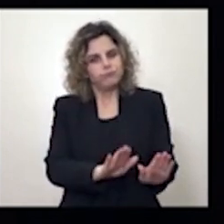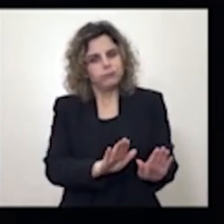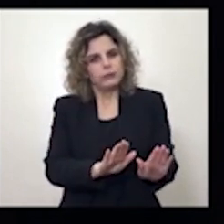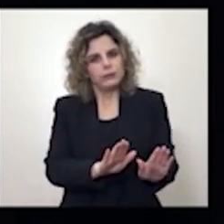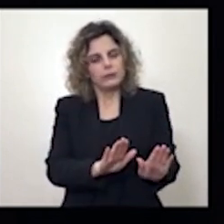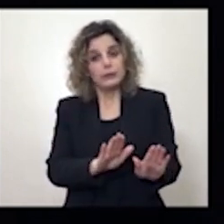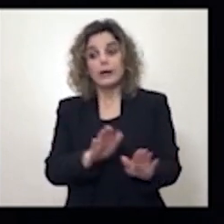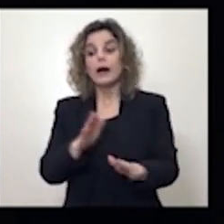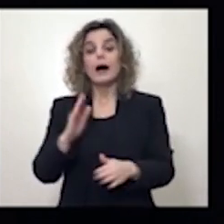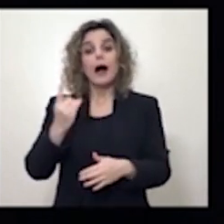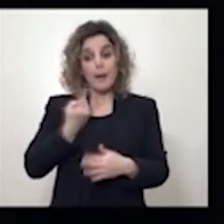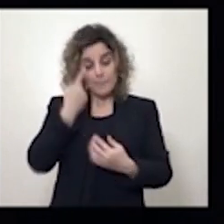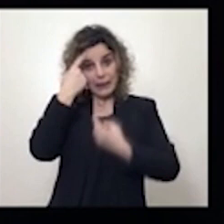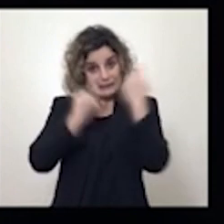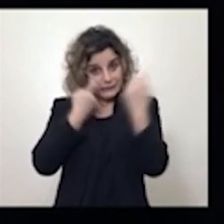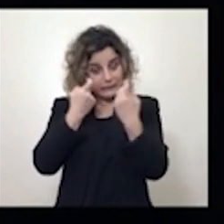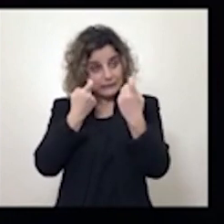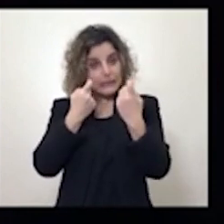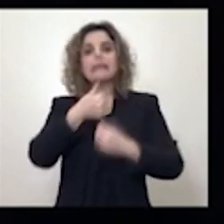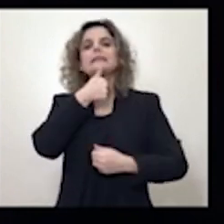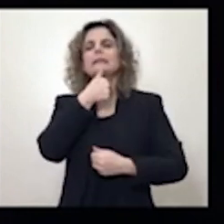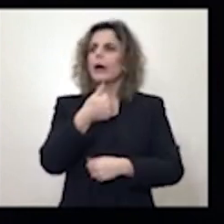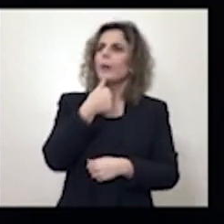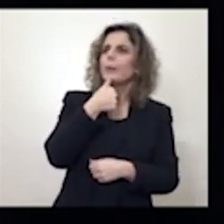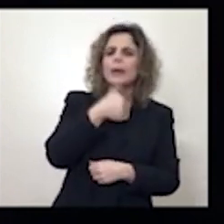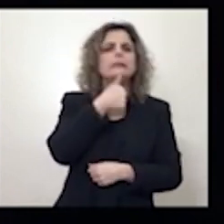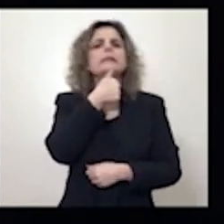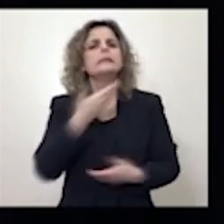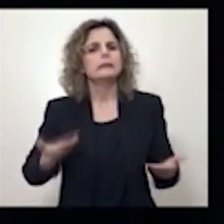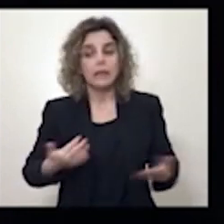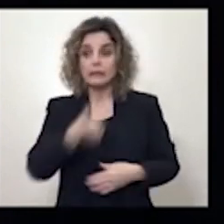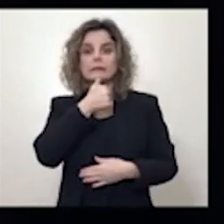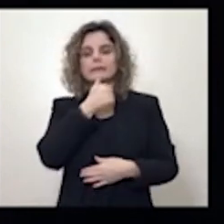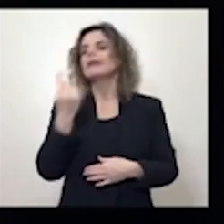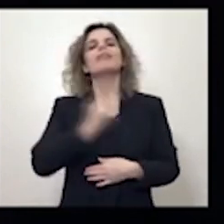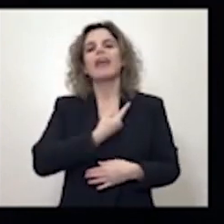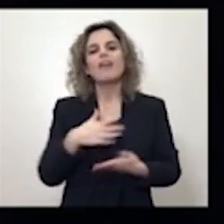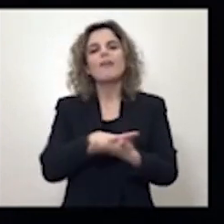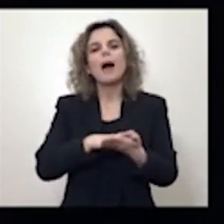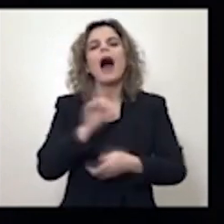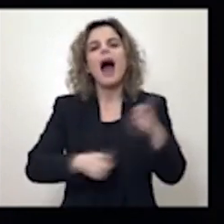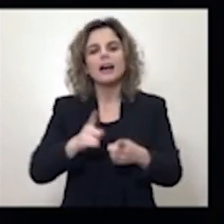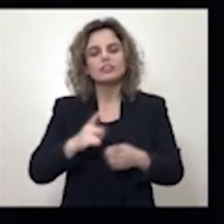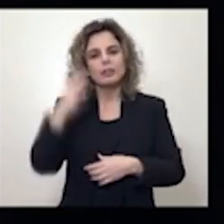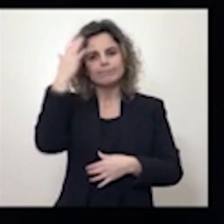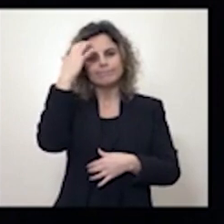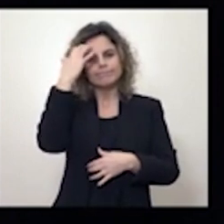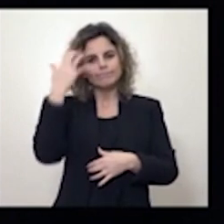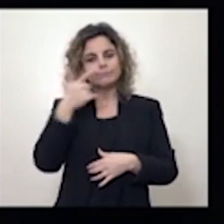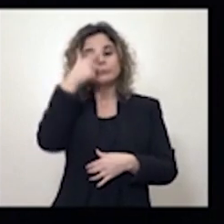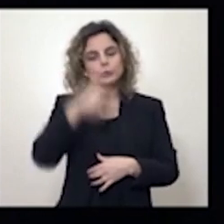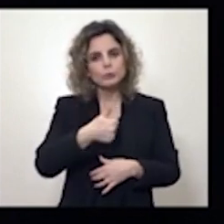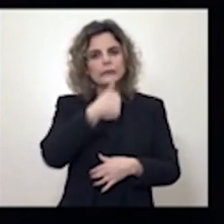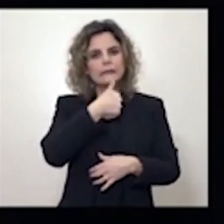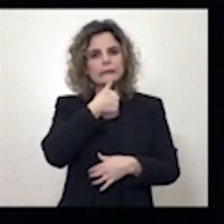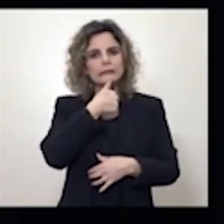decidir? A resposta é simples. Decidir deve basear-se na consciência de quem decide